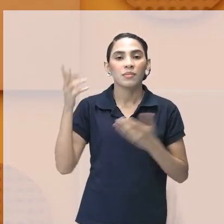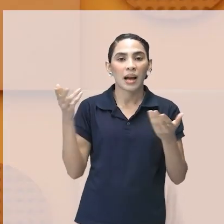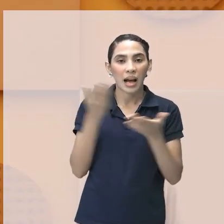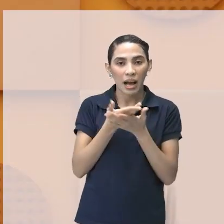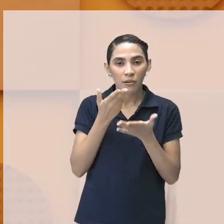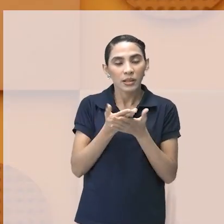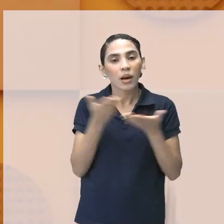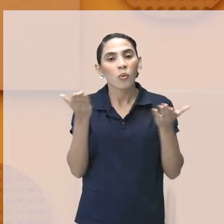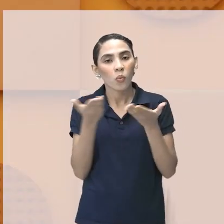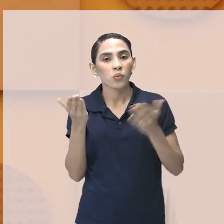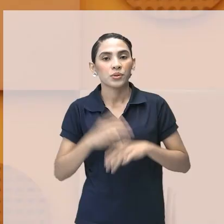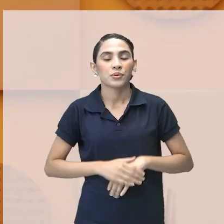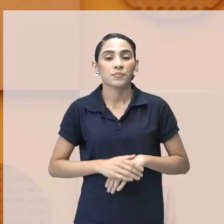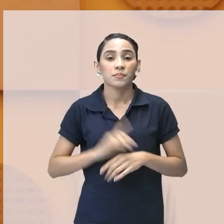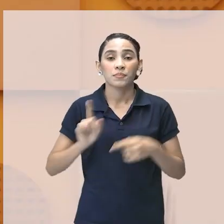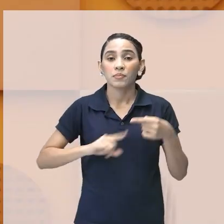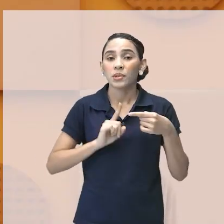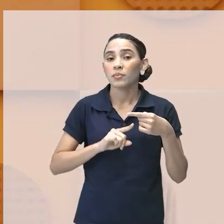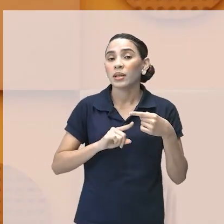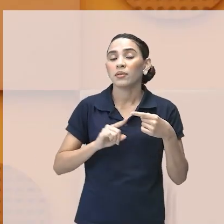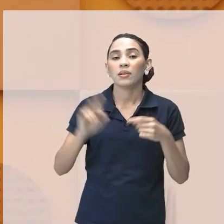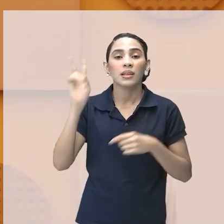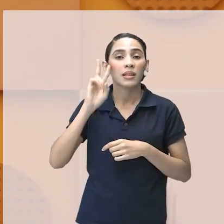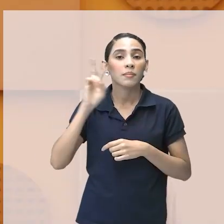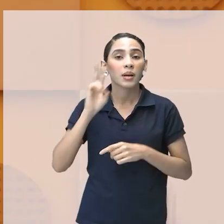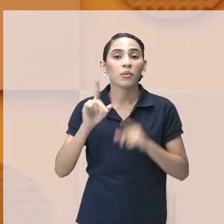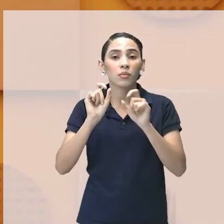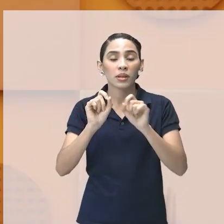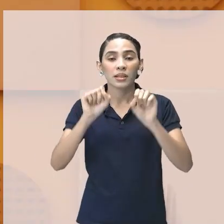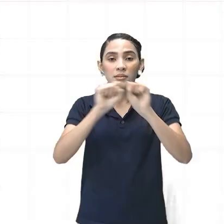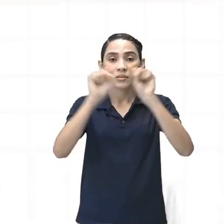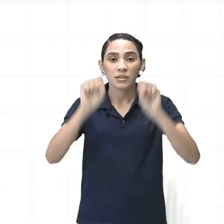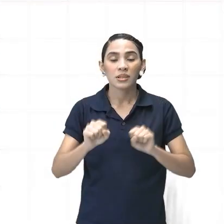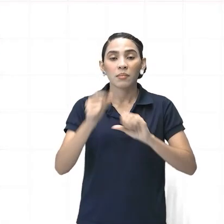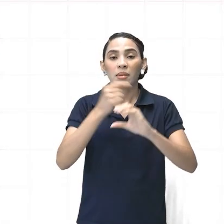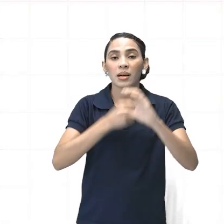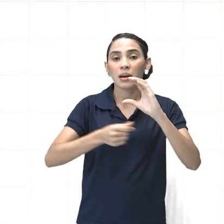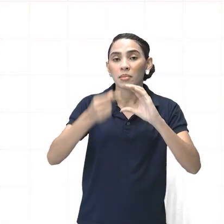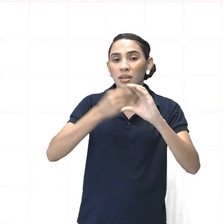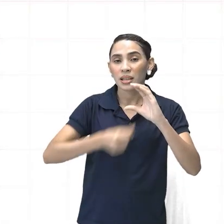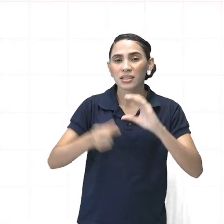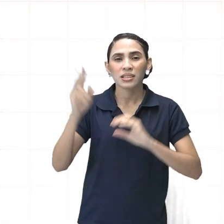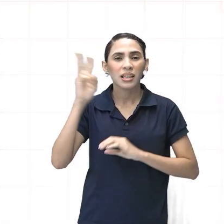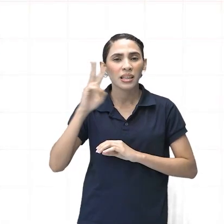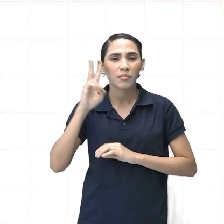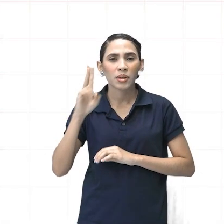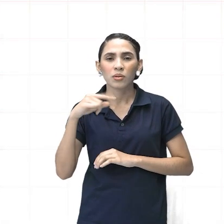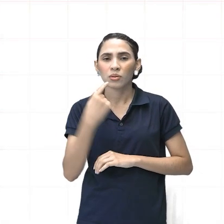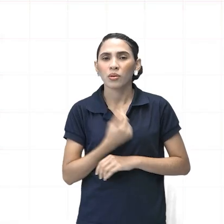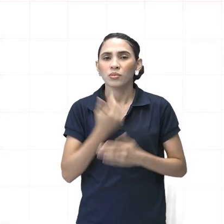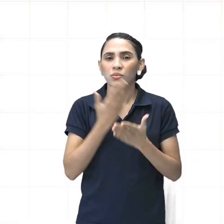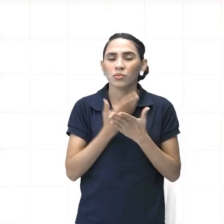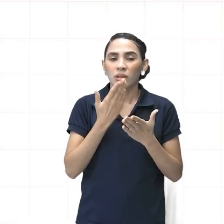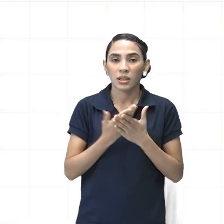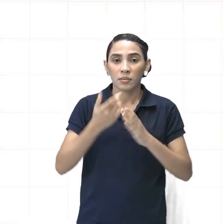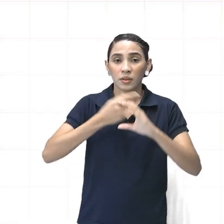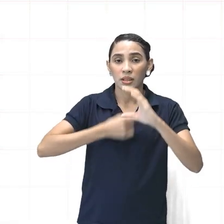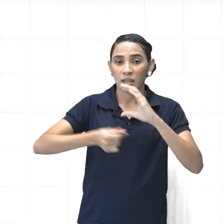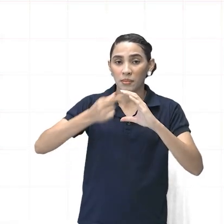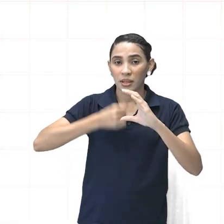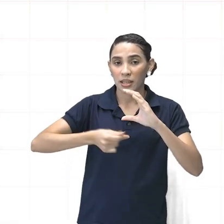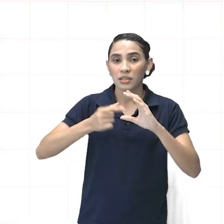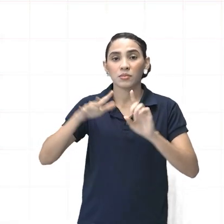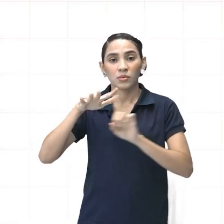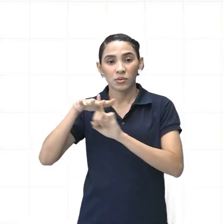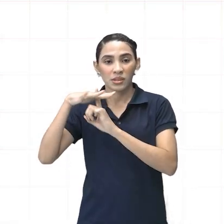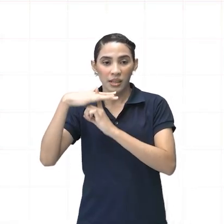primeiro deles, vamos relembrar sobre o sistema capitalista. Lembra quando nós estudamos aí sobre o capitalismo e o socialismo?